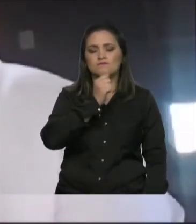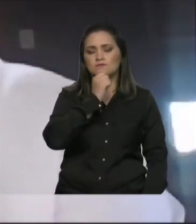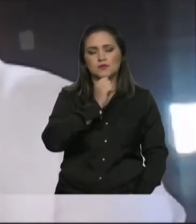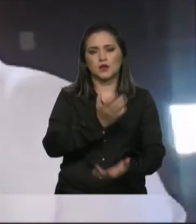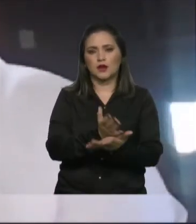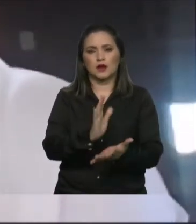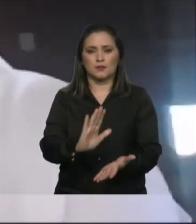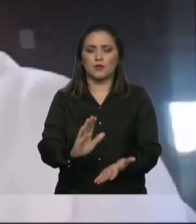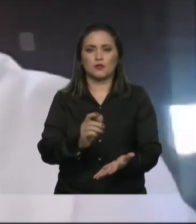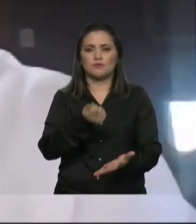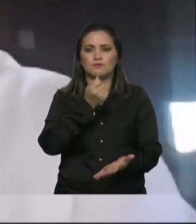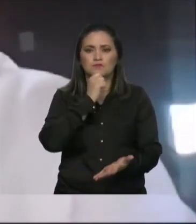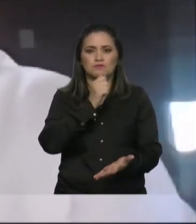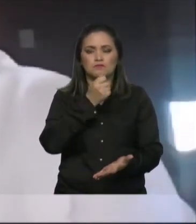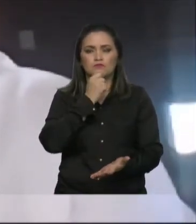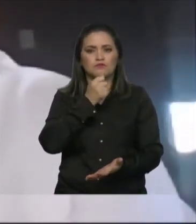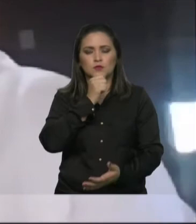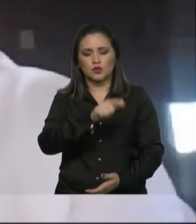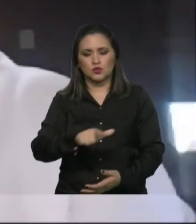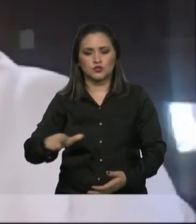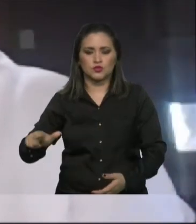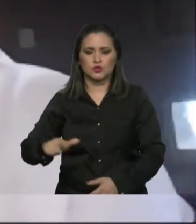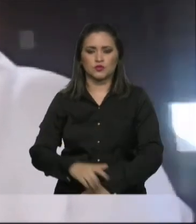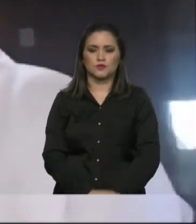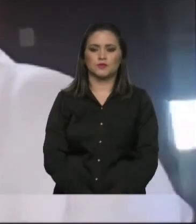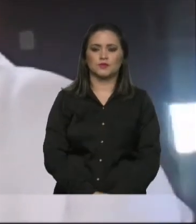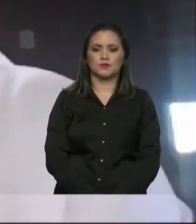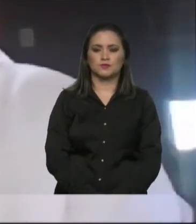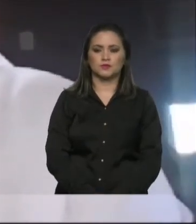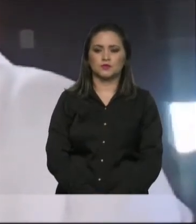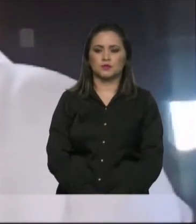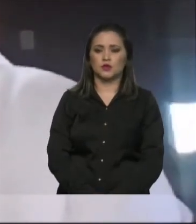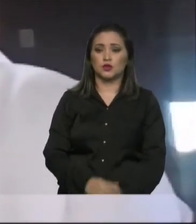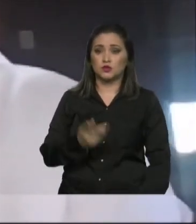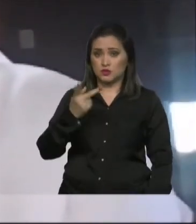O veto governamental, eu sei, o projeto, ele foi mantido no ano passado.